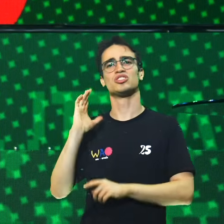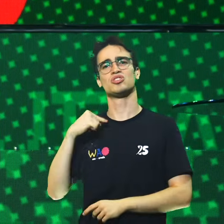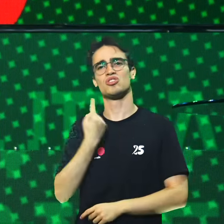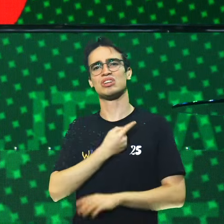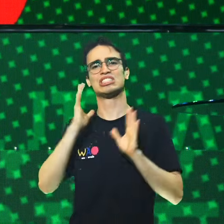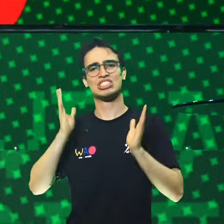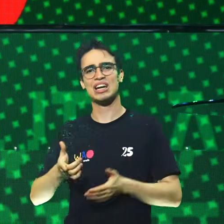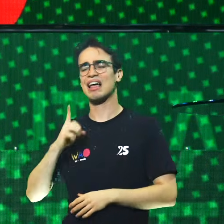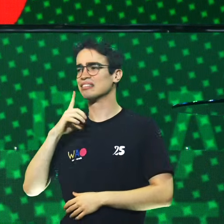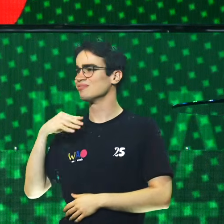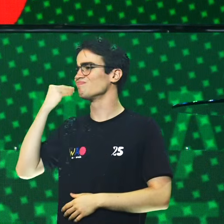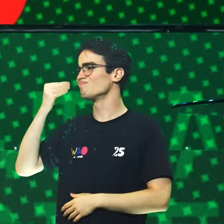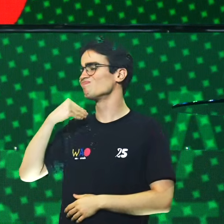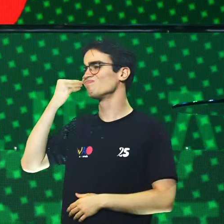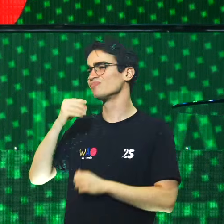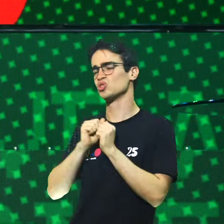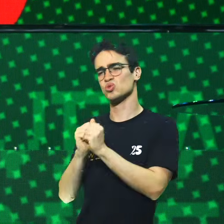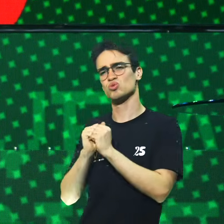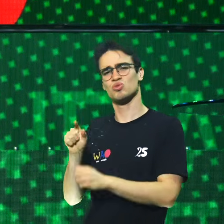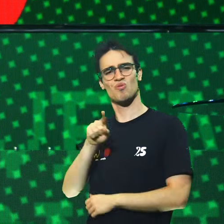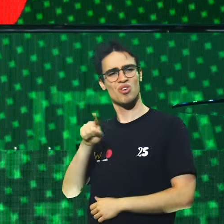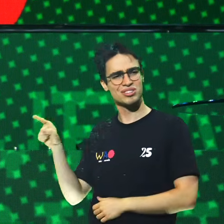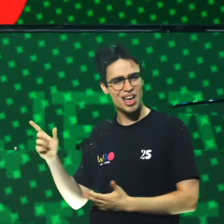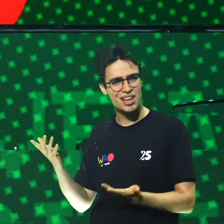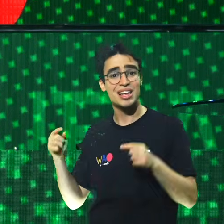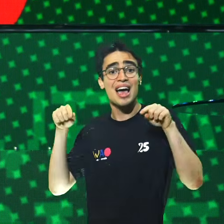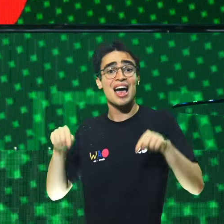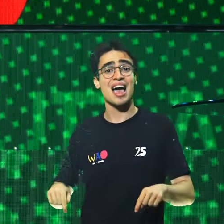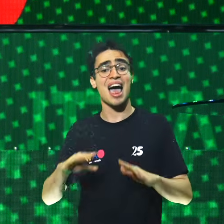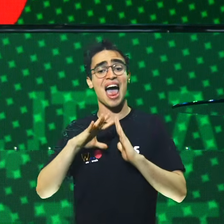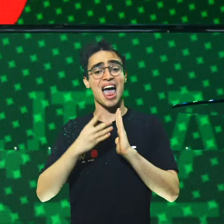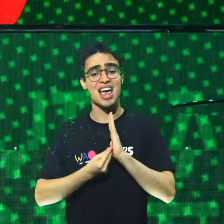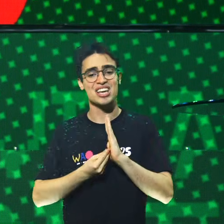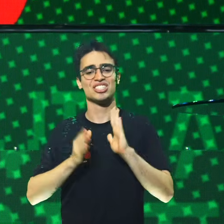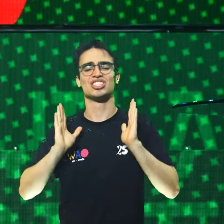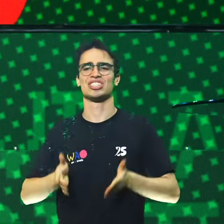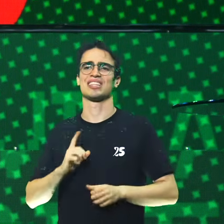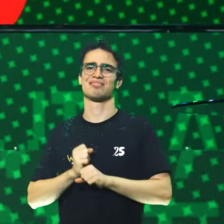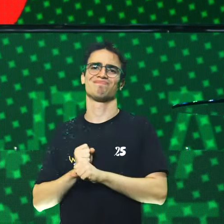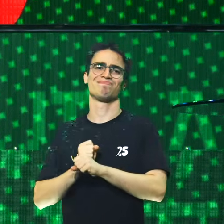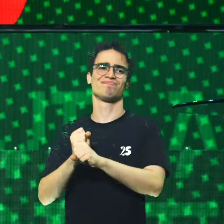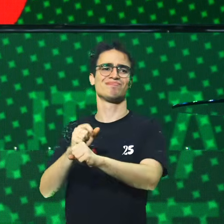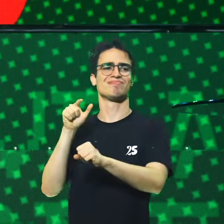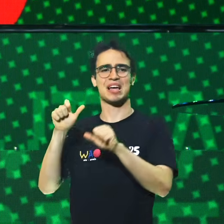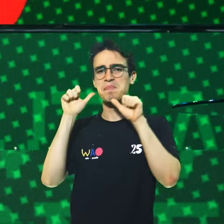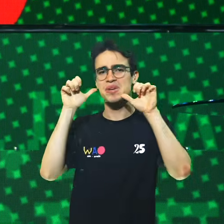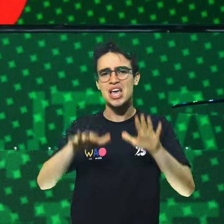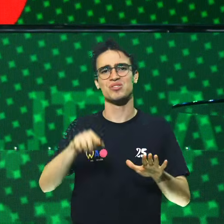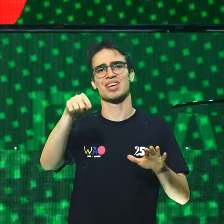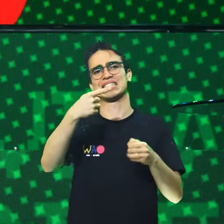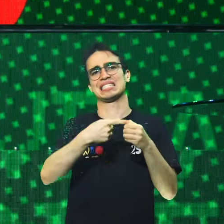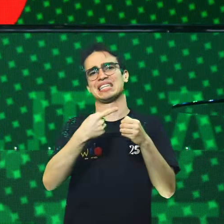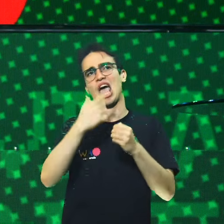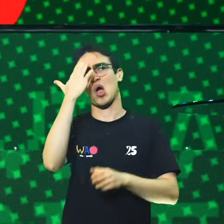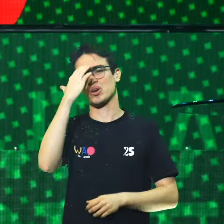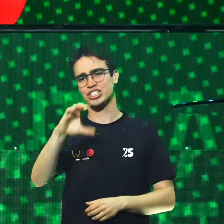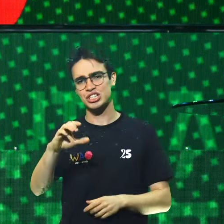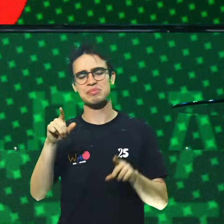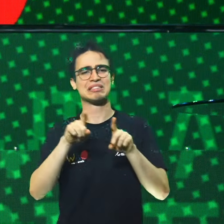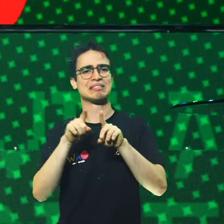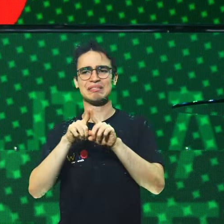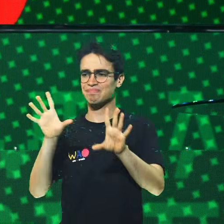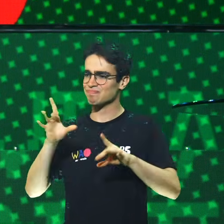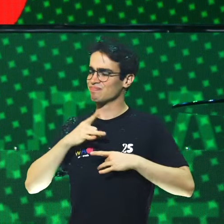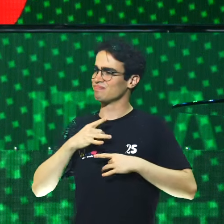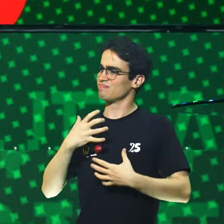tantas fontes de vocês aqui. E essa igreja tem sido por anos um presente para essa cidade, uma inspiração.